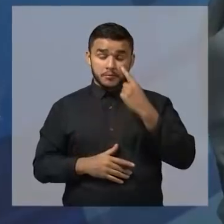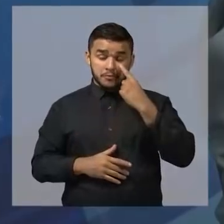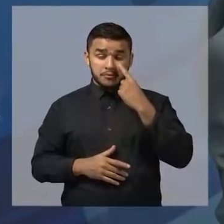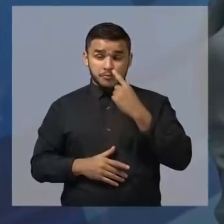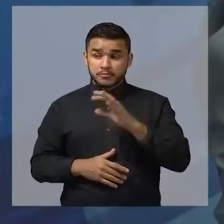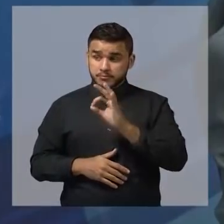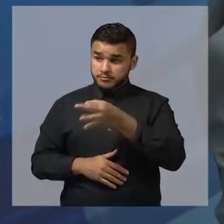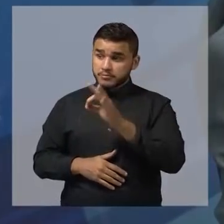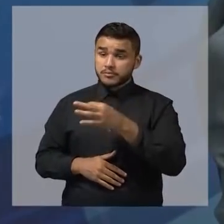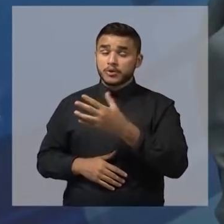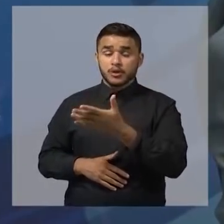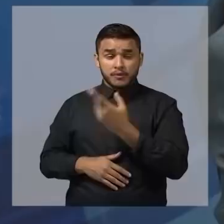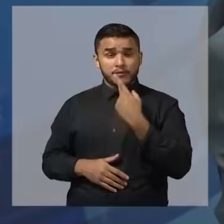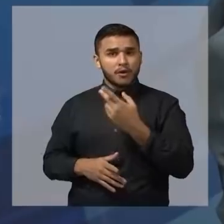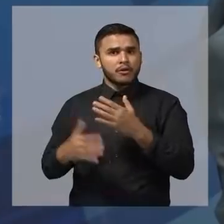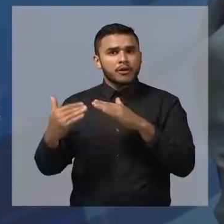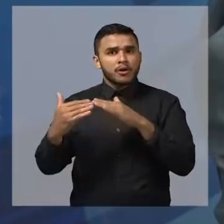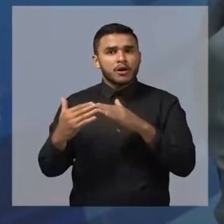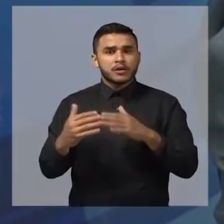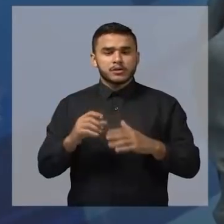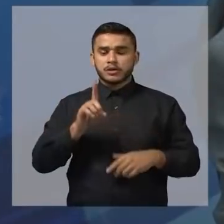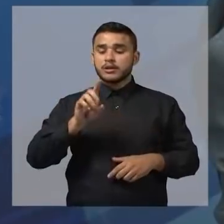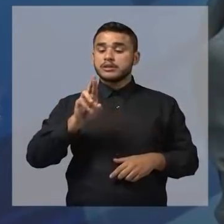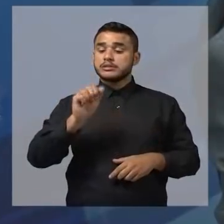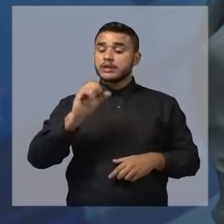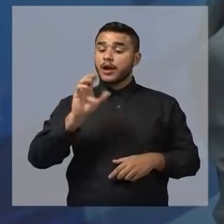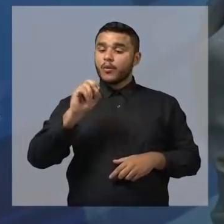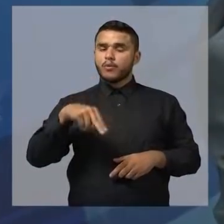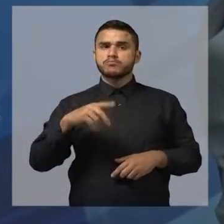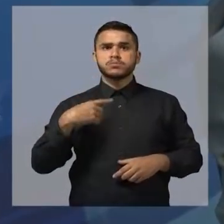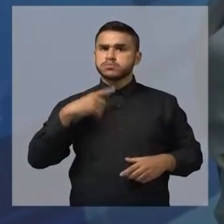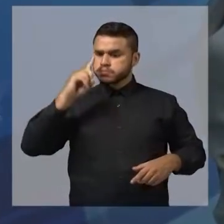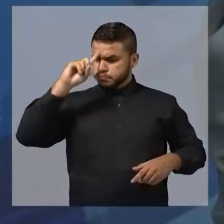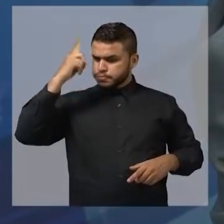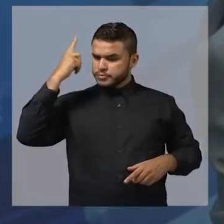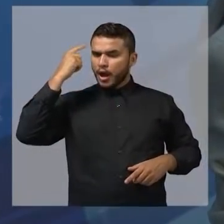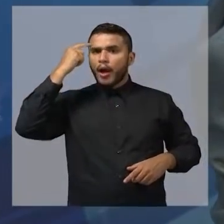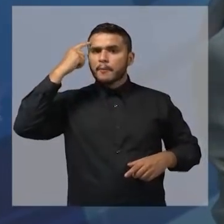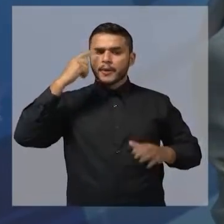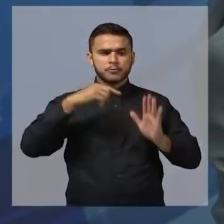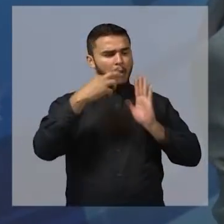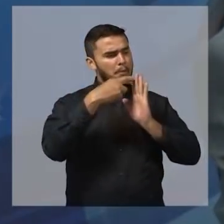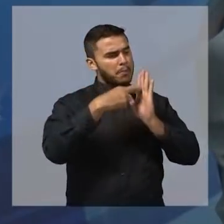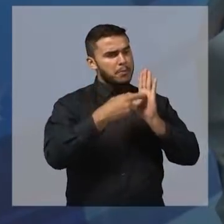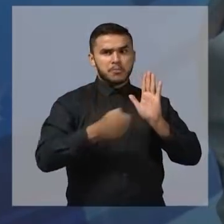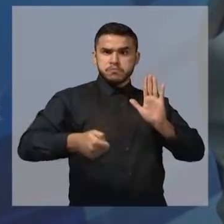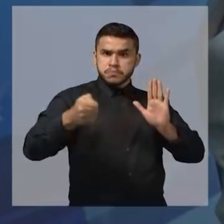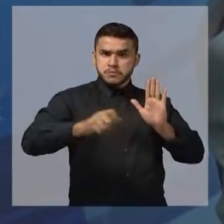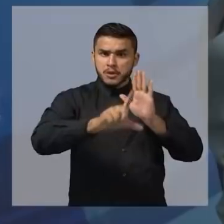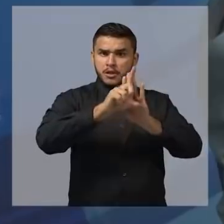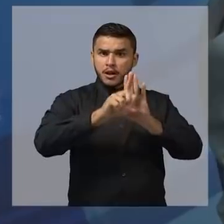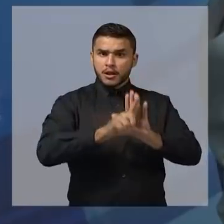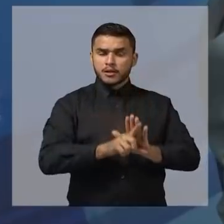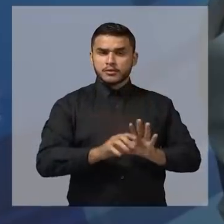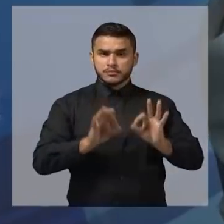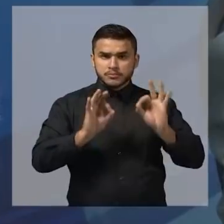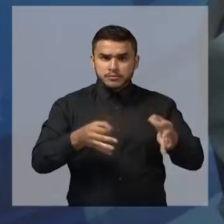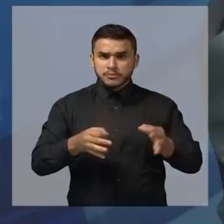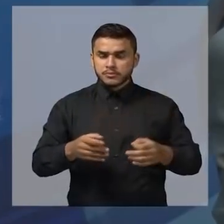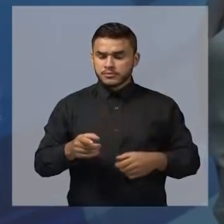leis extraordinárias, draconianas. O secretário propõe alguma lei especial